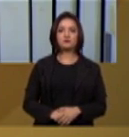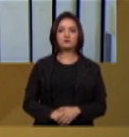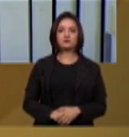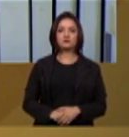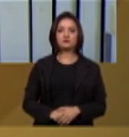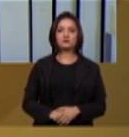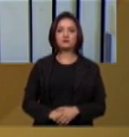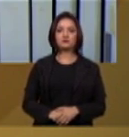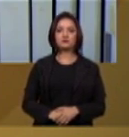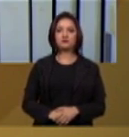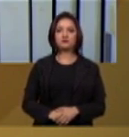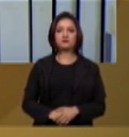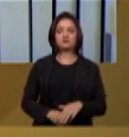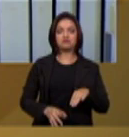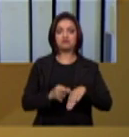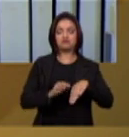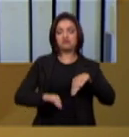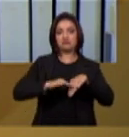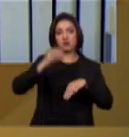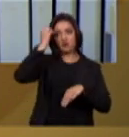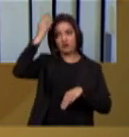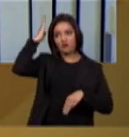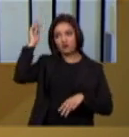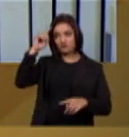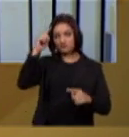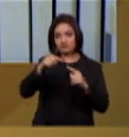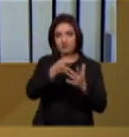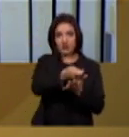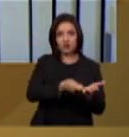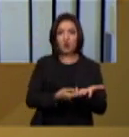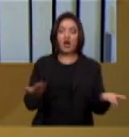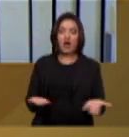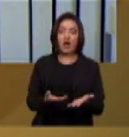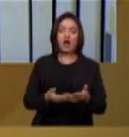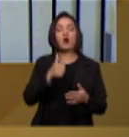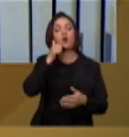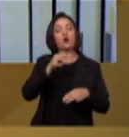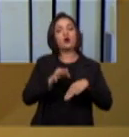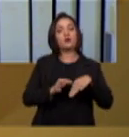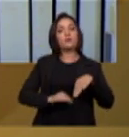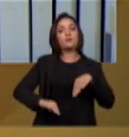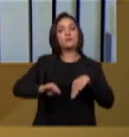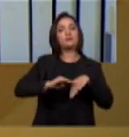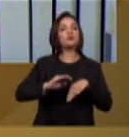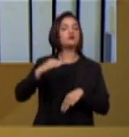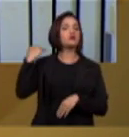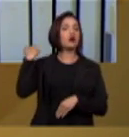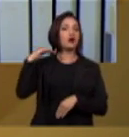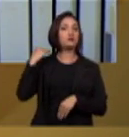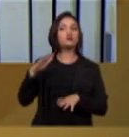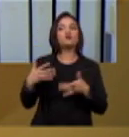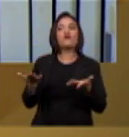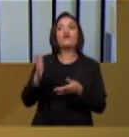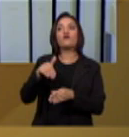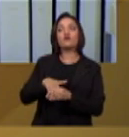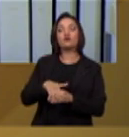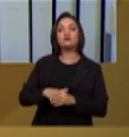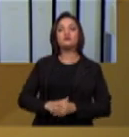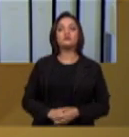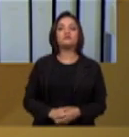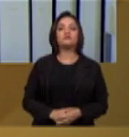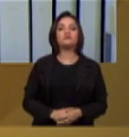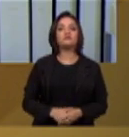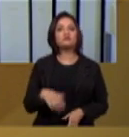Ministro Fux também acompanha o relator. Ministra Carmen Lúcia, como vota? Senhor presidente, senhores ministros, também eu